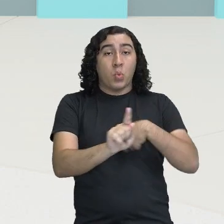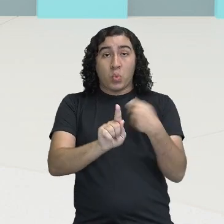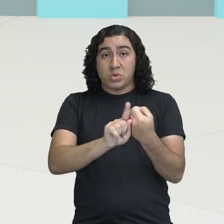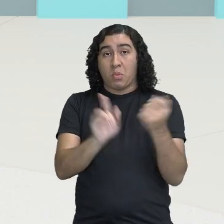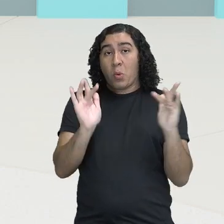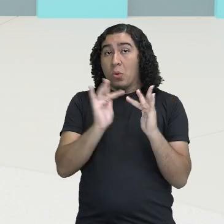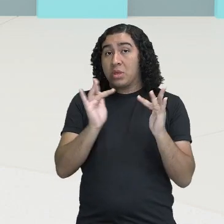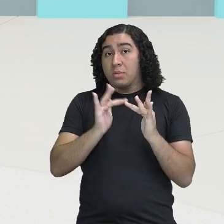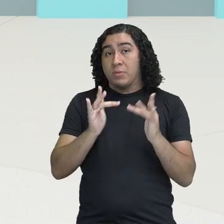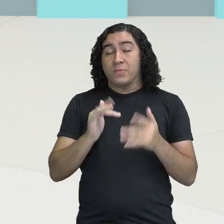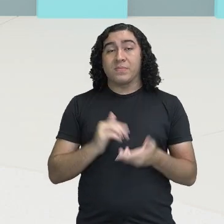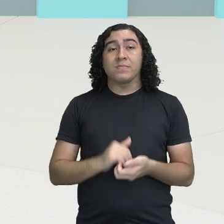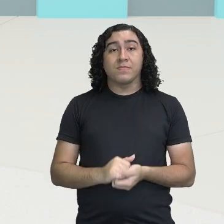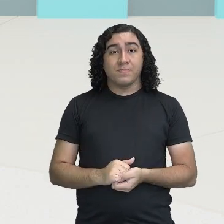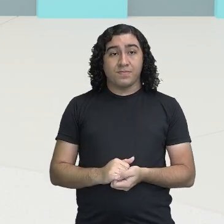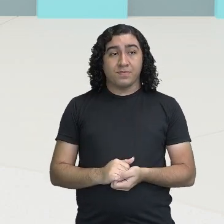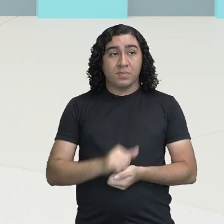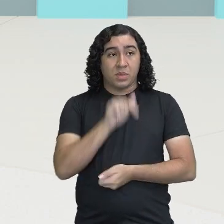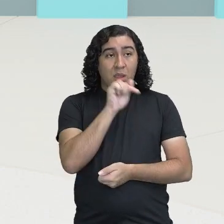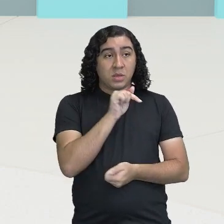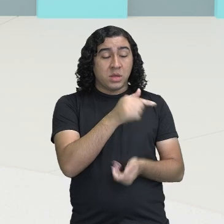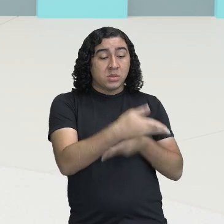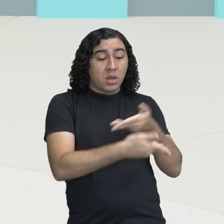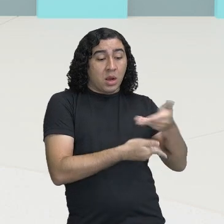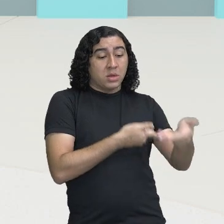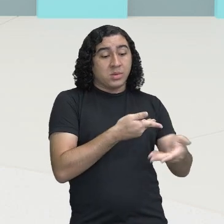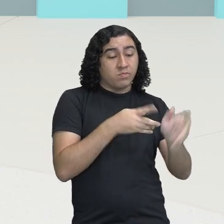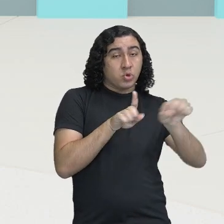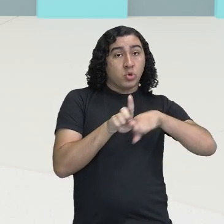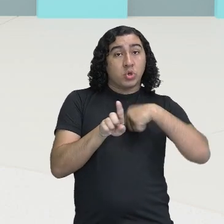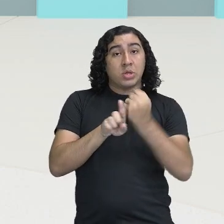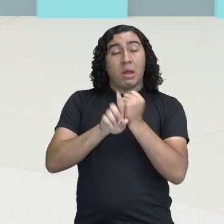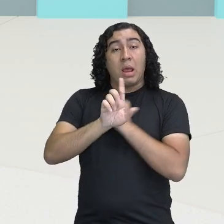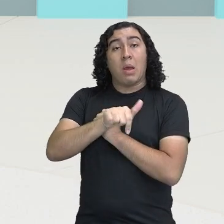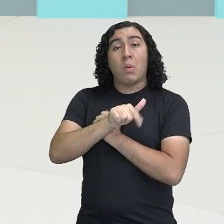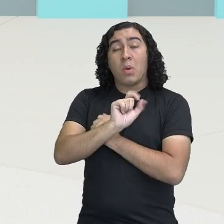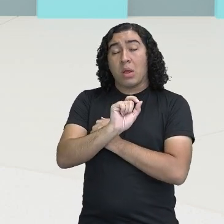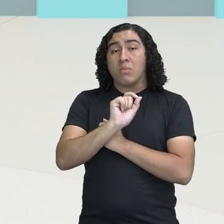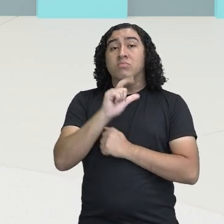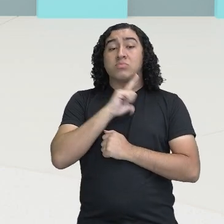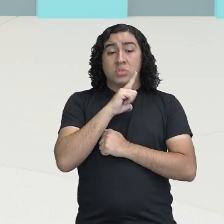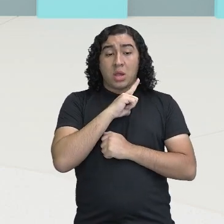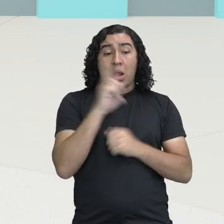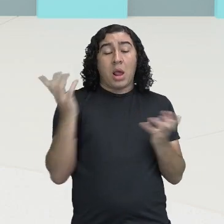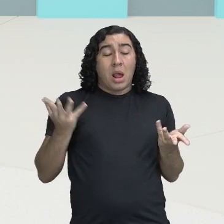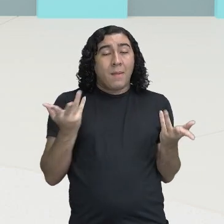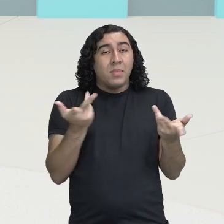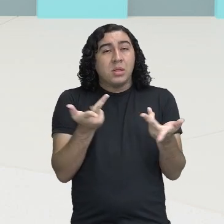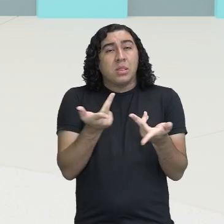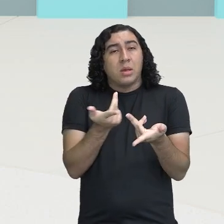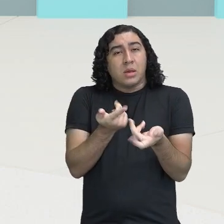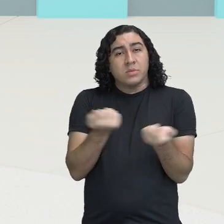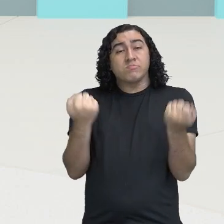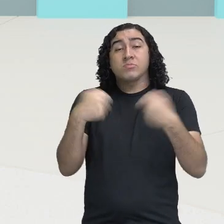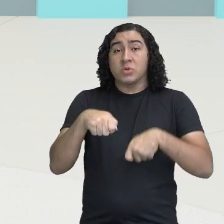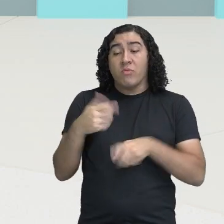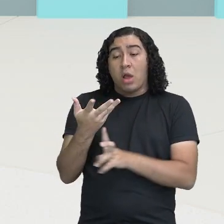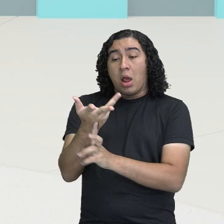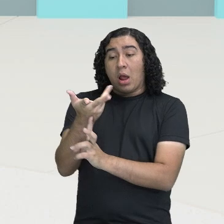social. E essa interação social é uma das atribuições que a arte nos